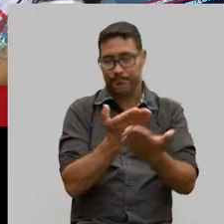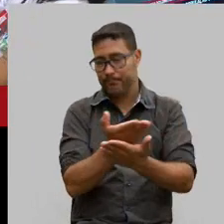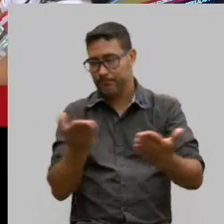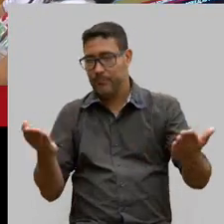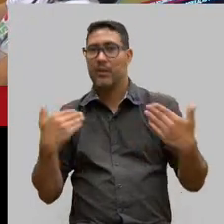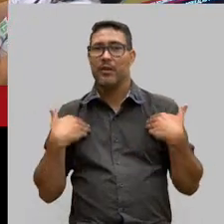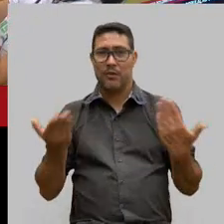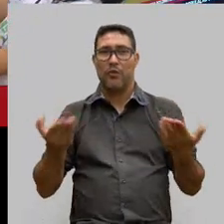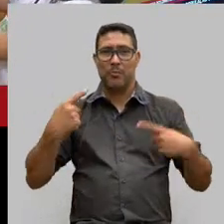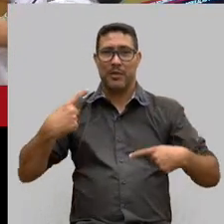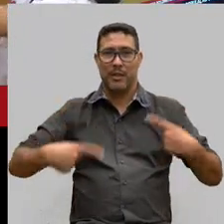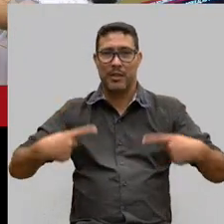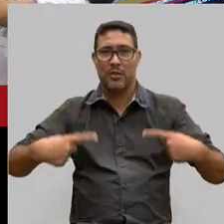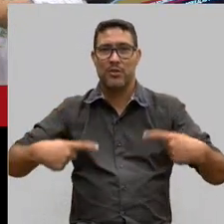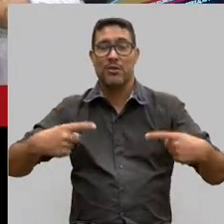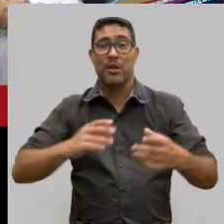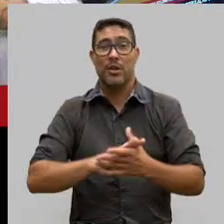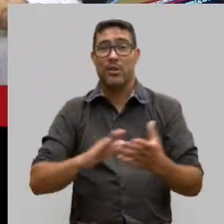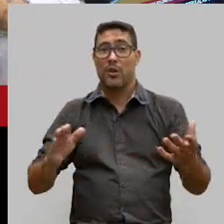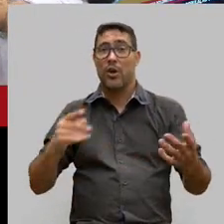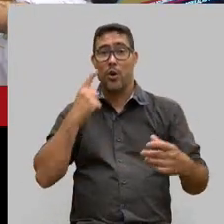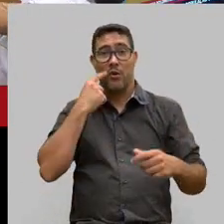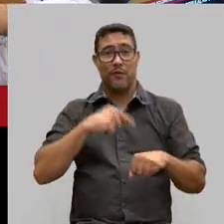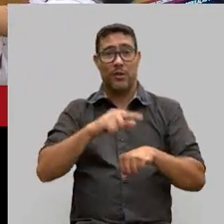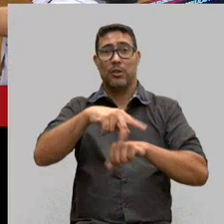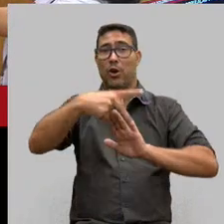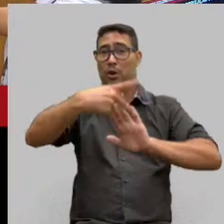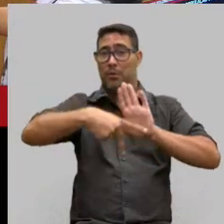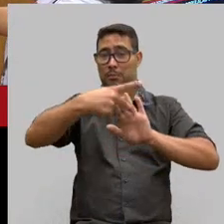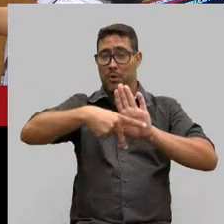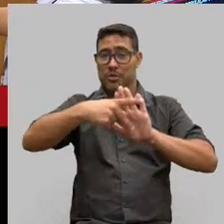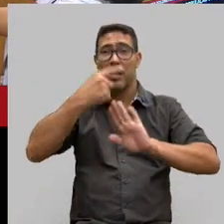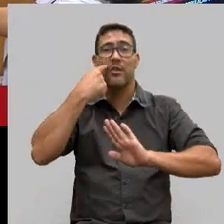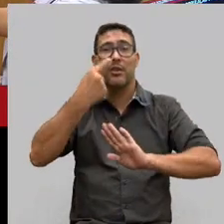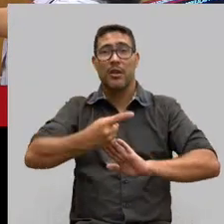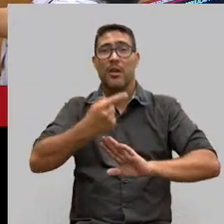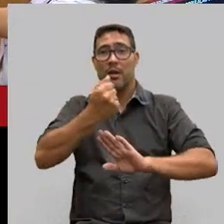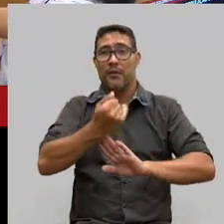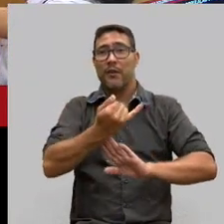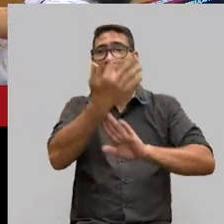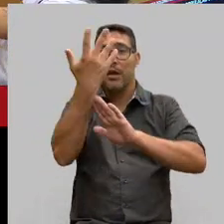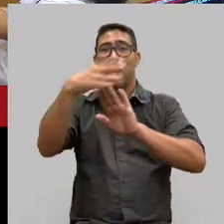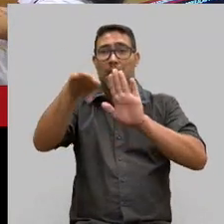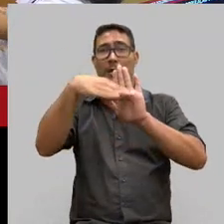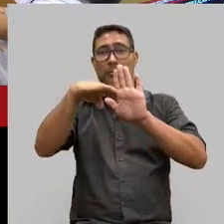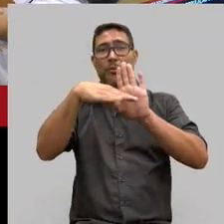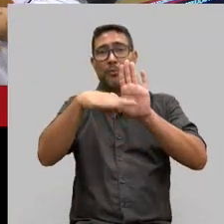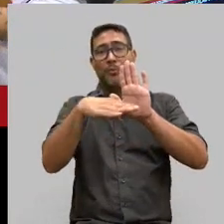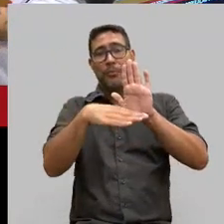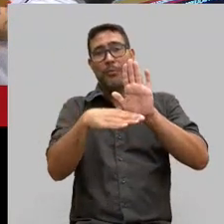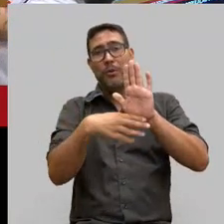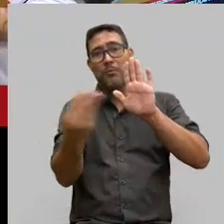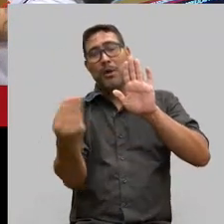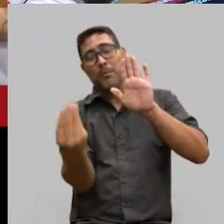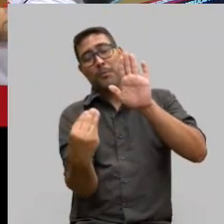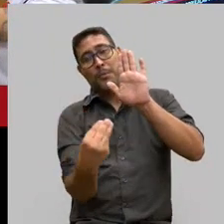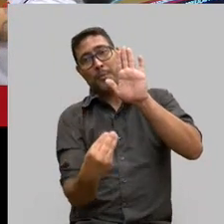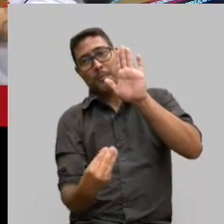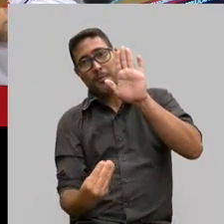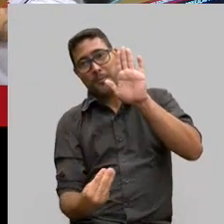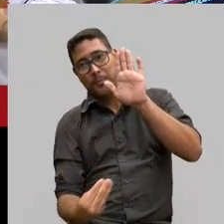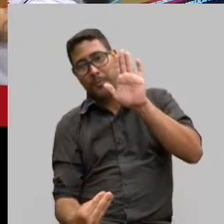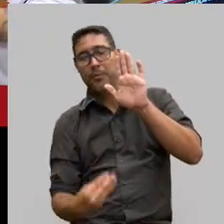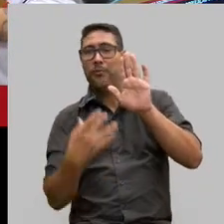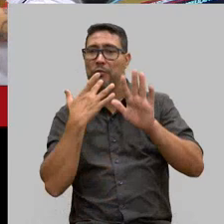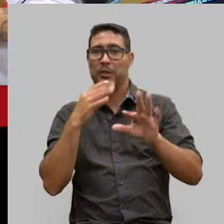audiência só para vocês terem uma ideia gente n é brinquedo não o tamanho do projeto isso aqui é o projeto viu e são as contribuições que ele foi recebendo foi aprimorando né